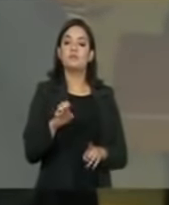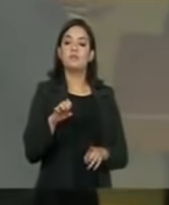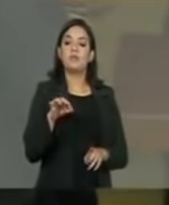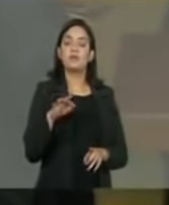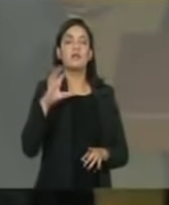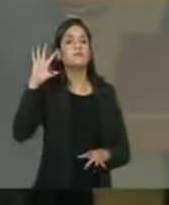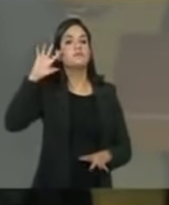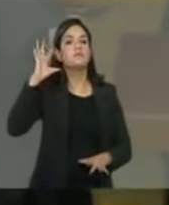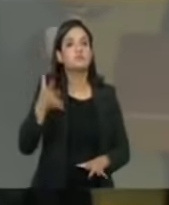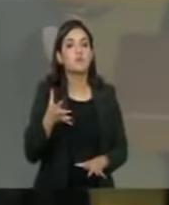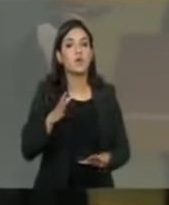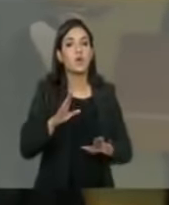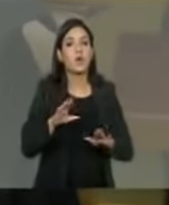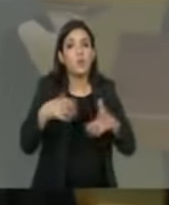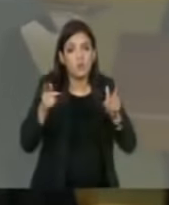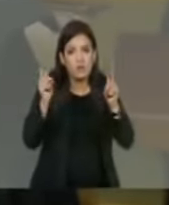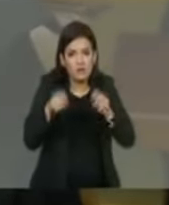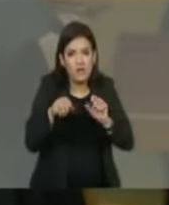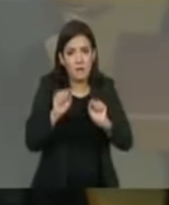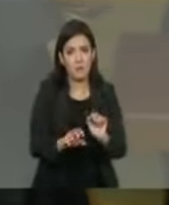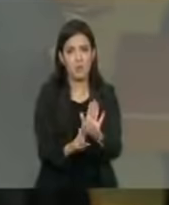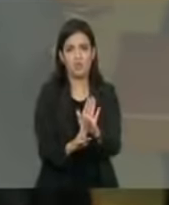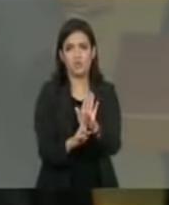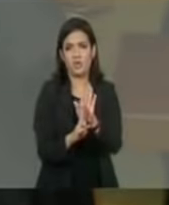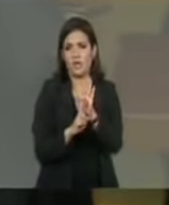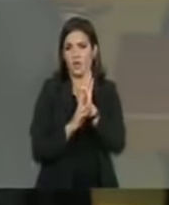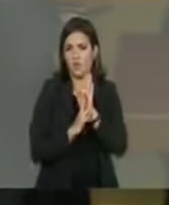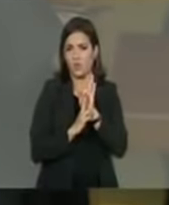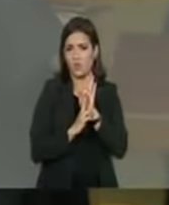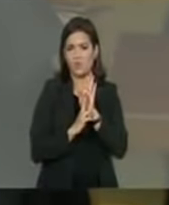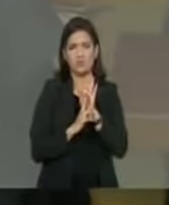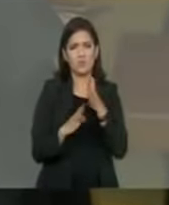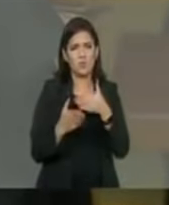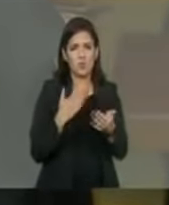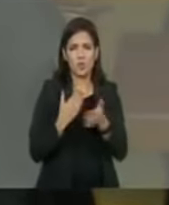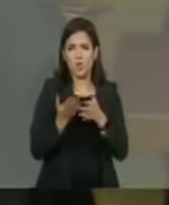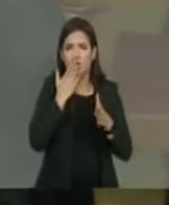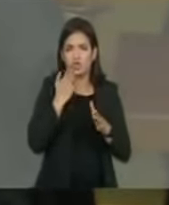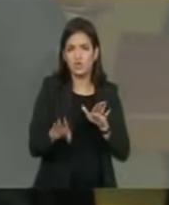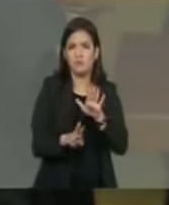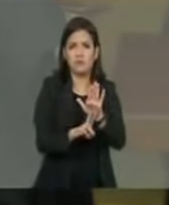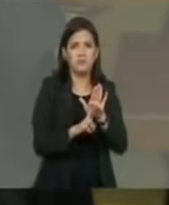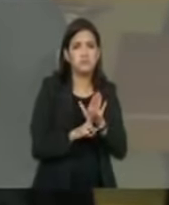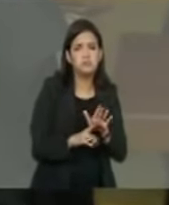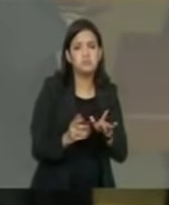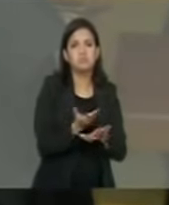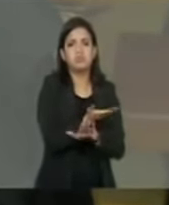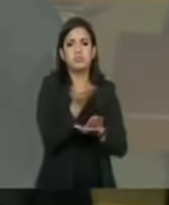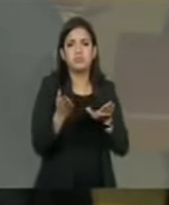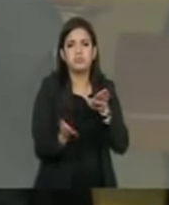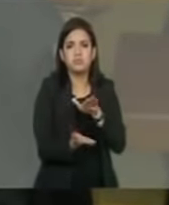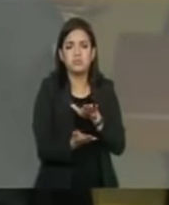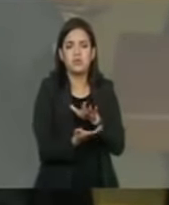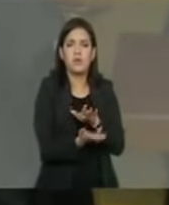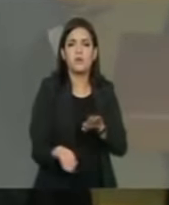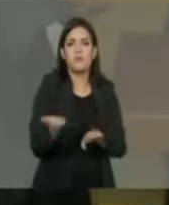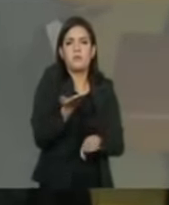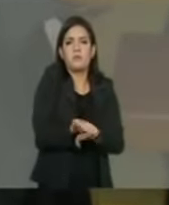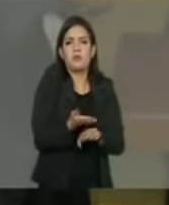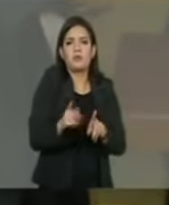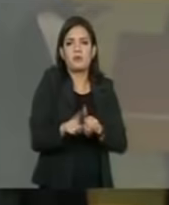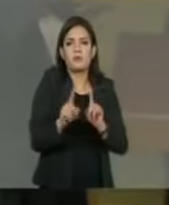recurso não importa se é de natureza ordinária ou de caráter extraordinário qualifica se como um ato estatal